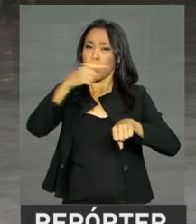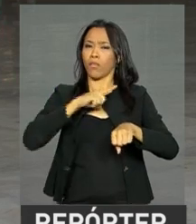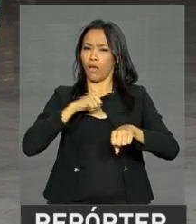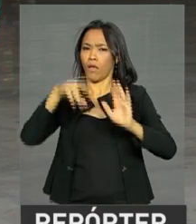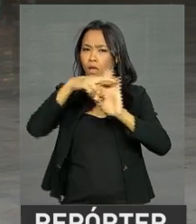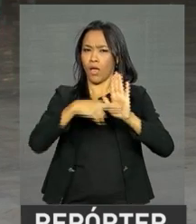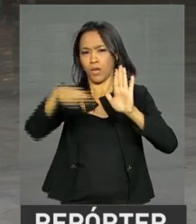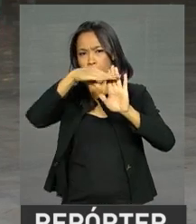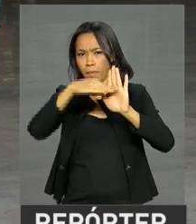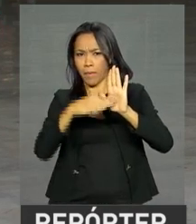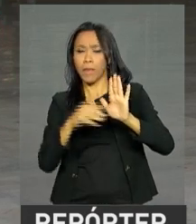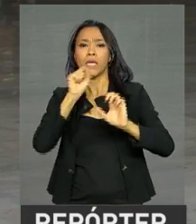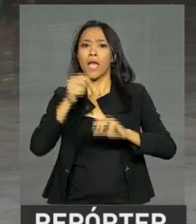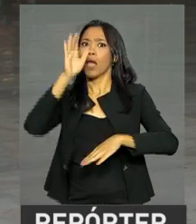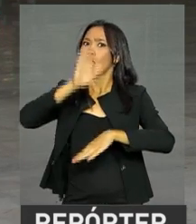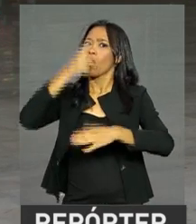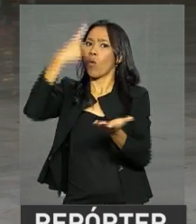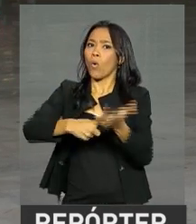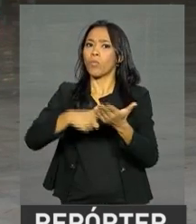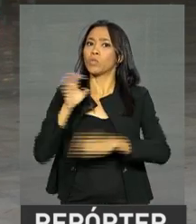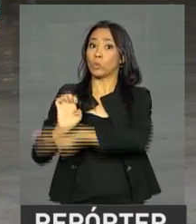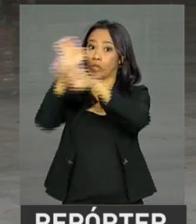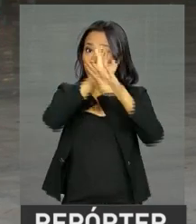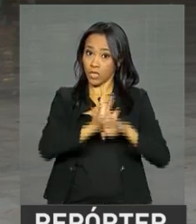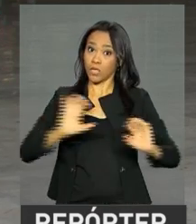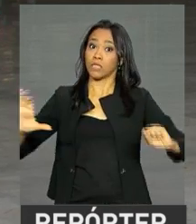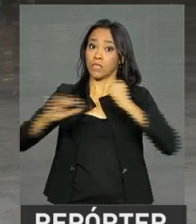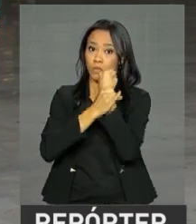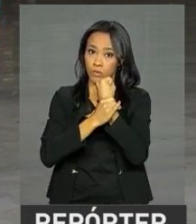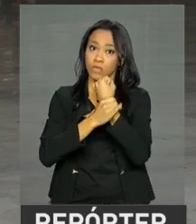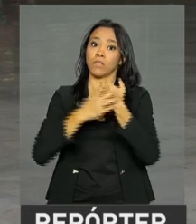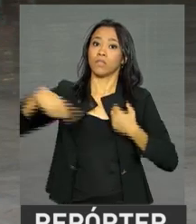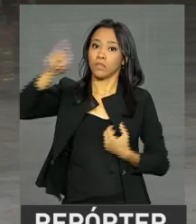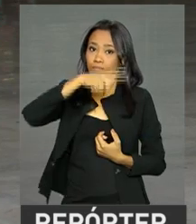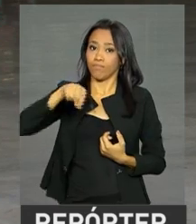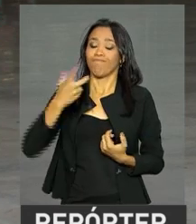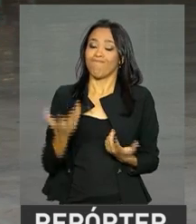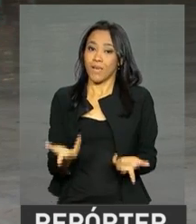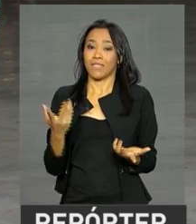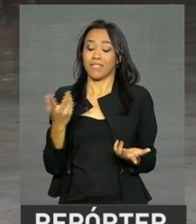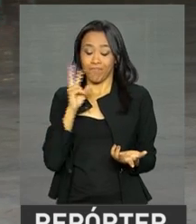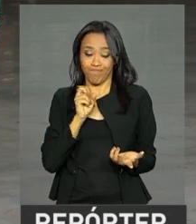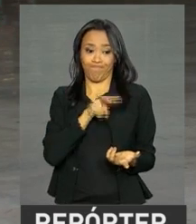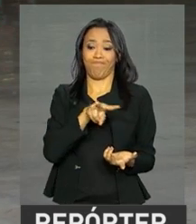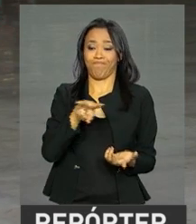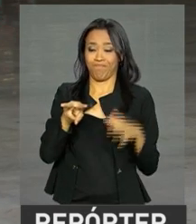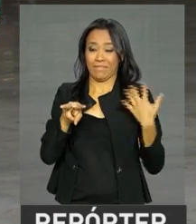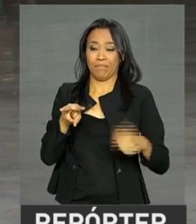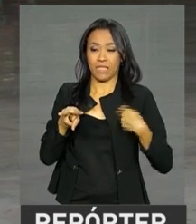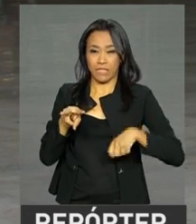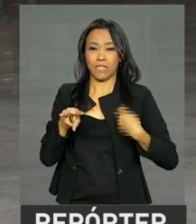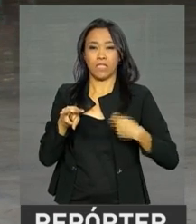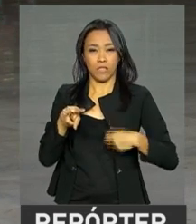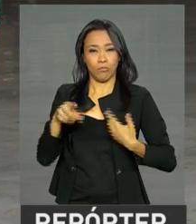que é dos Estados a manutenção da Segurança Pública os fatos mostram a necessidade de um trabalho conjunto